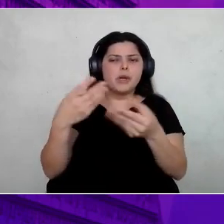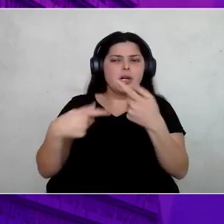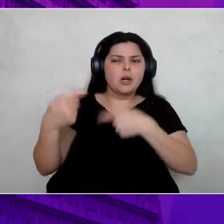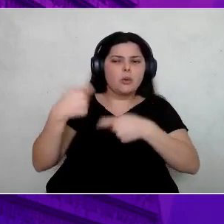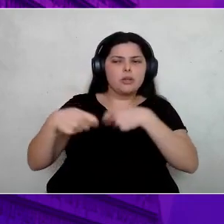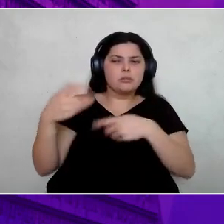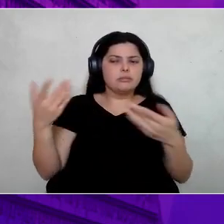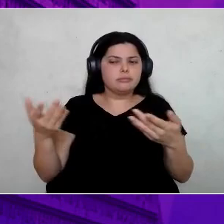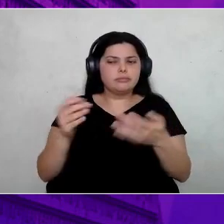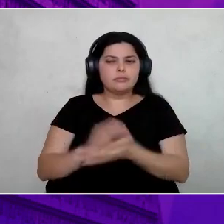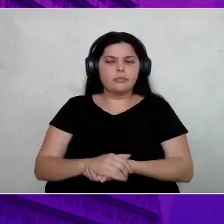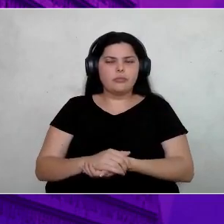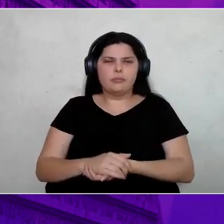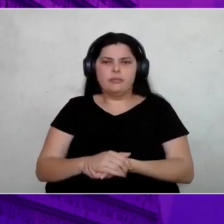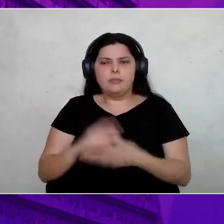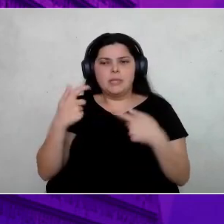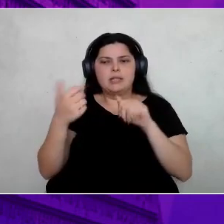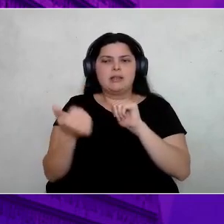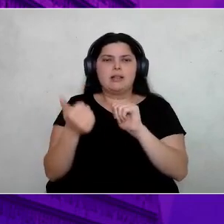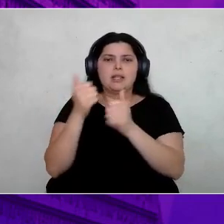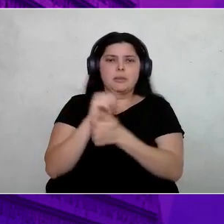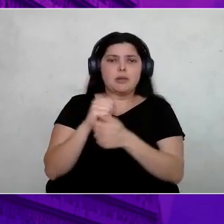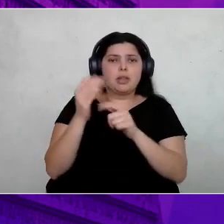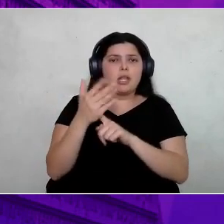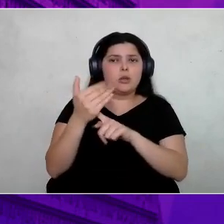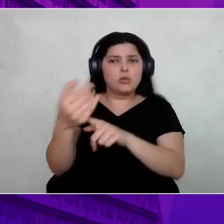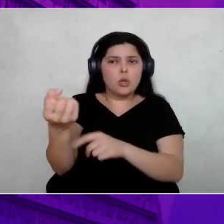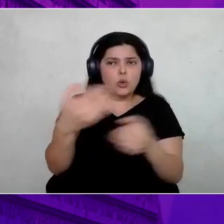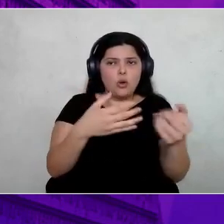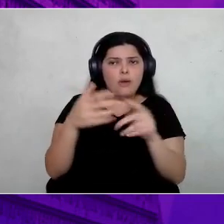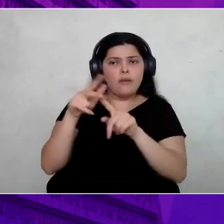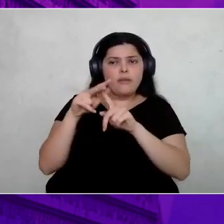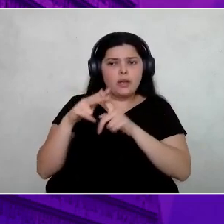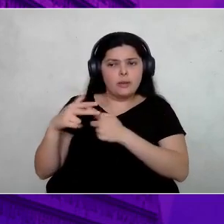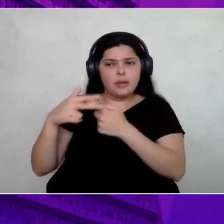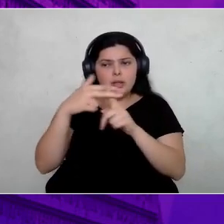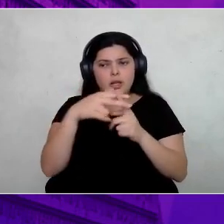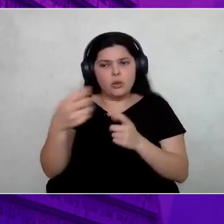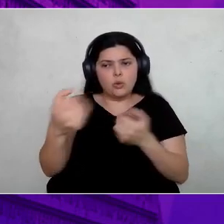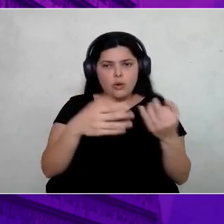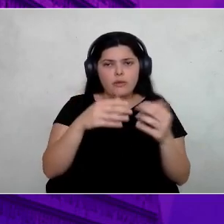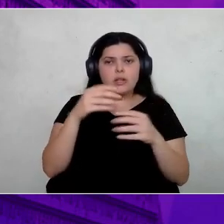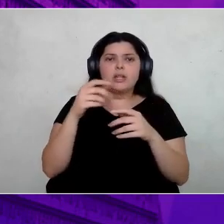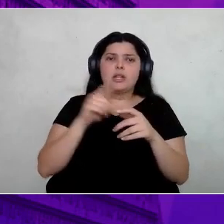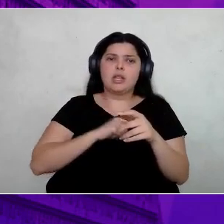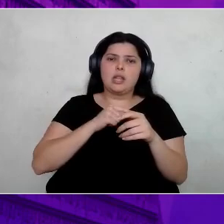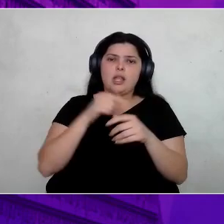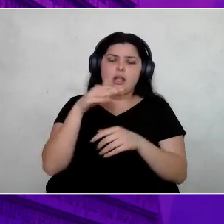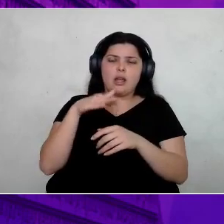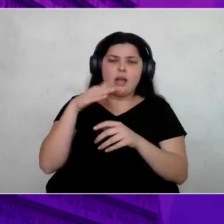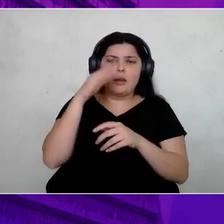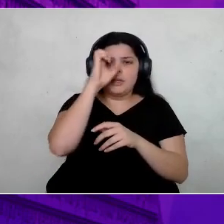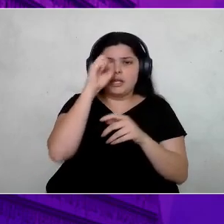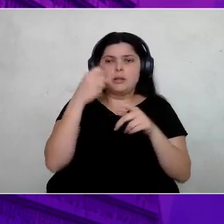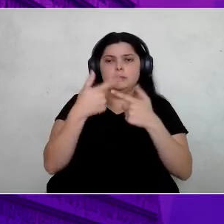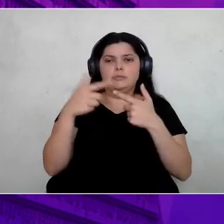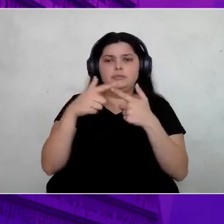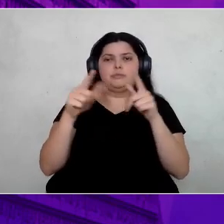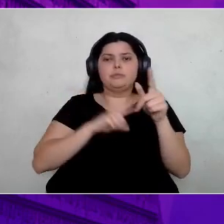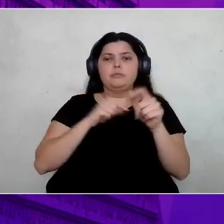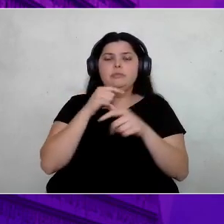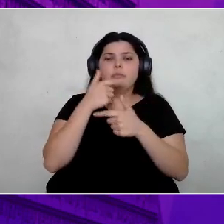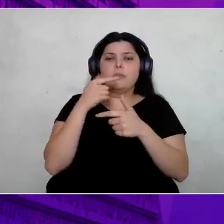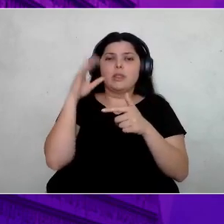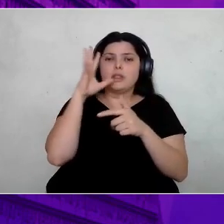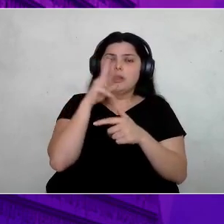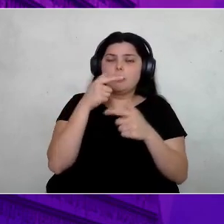gente precisa se adaptar. É uma tecnologia nova, uma ferramenta nova, tem curva de aprendizado, é normal, mas a gente precisa estar aberto a